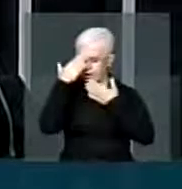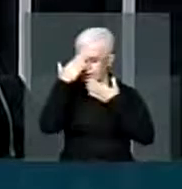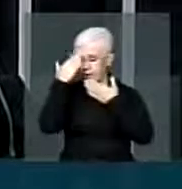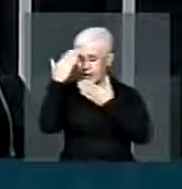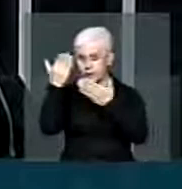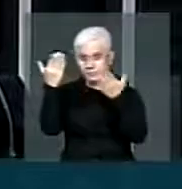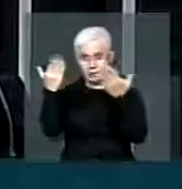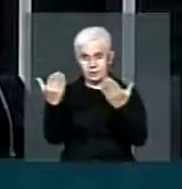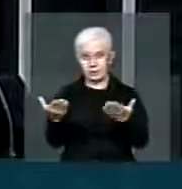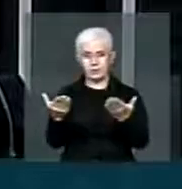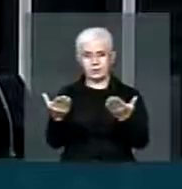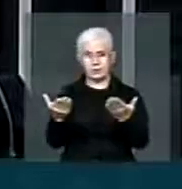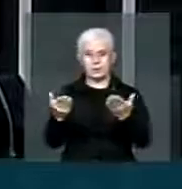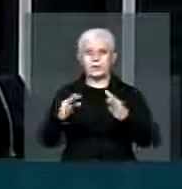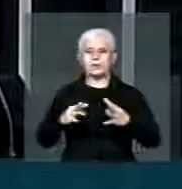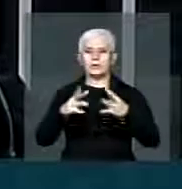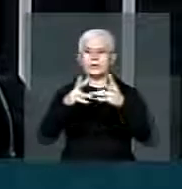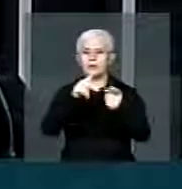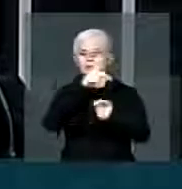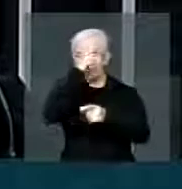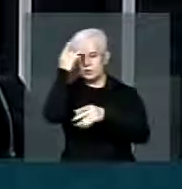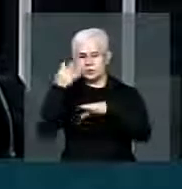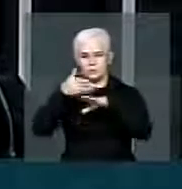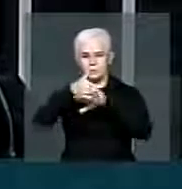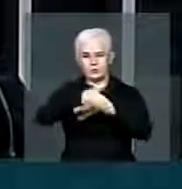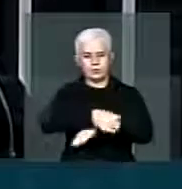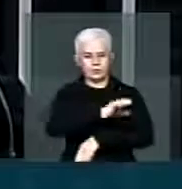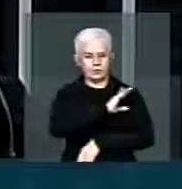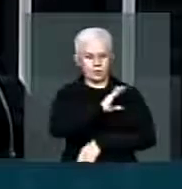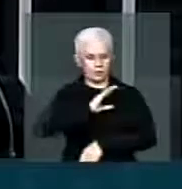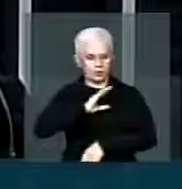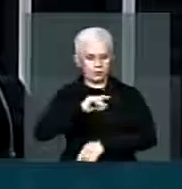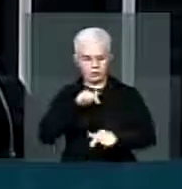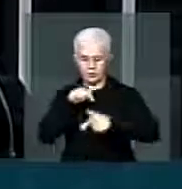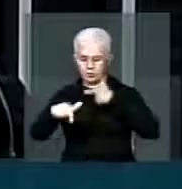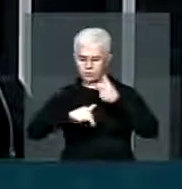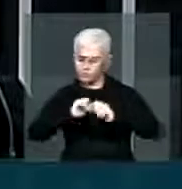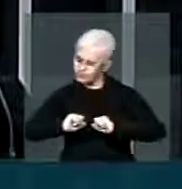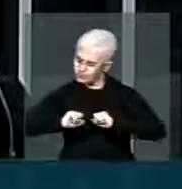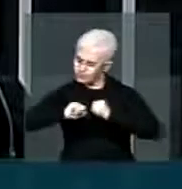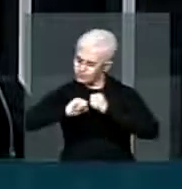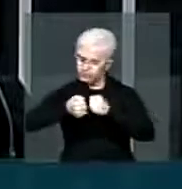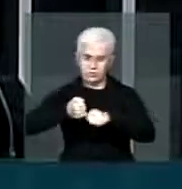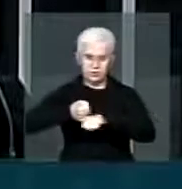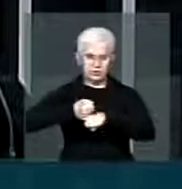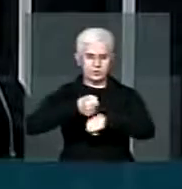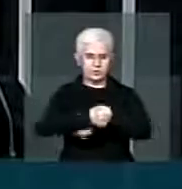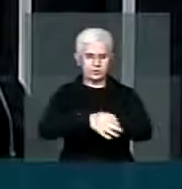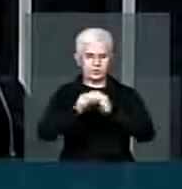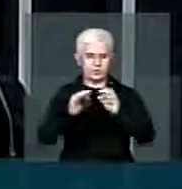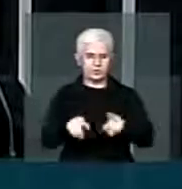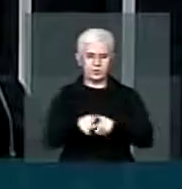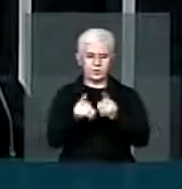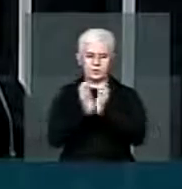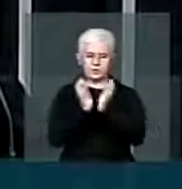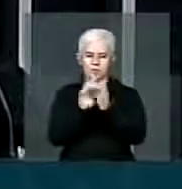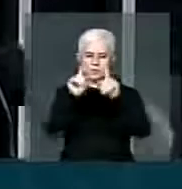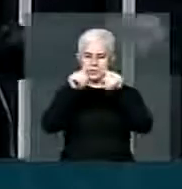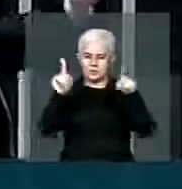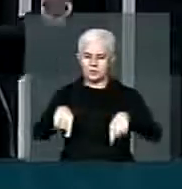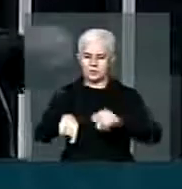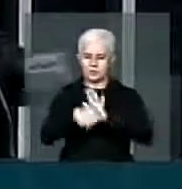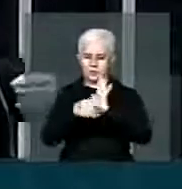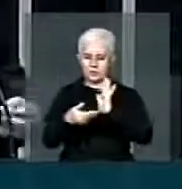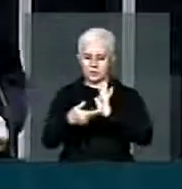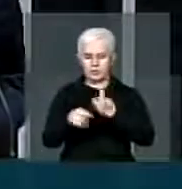agradecer aqui a todos os integrantes da comissão que trabalharam de maneira incansável, aos servidores desta casa,